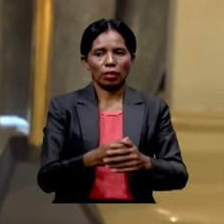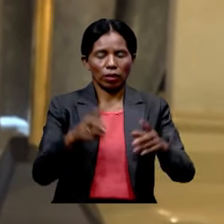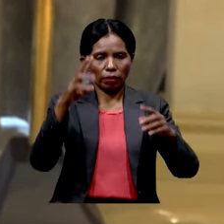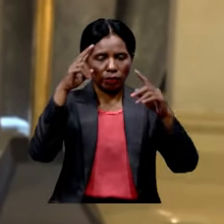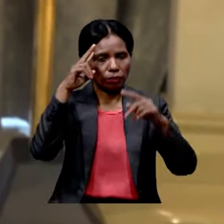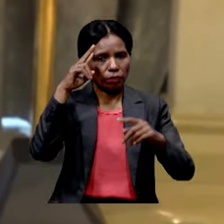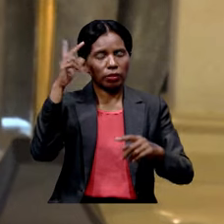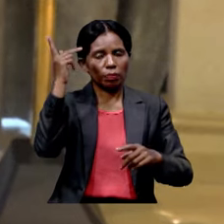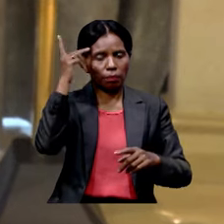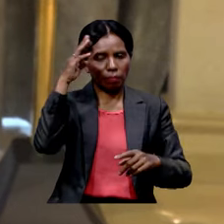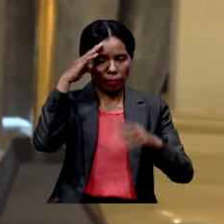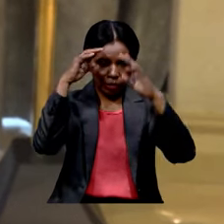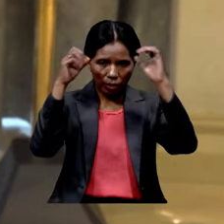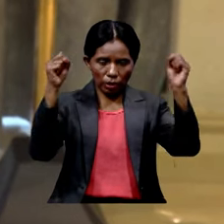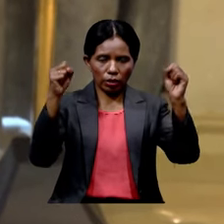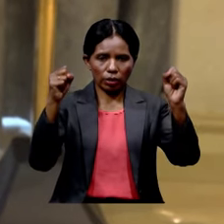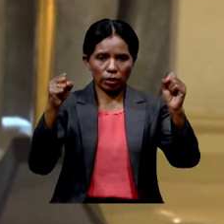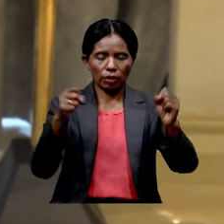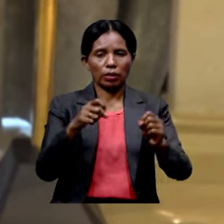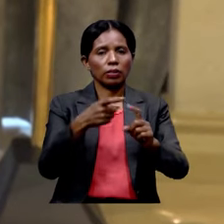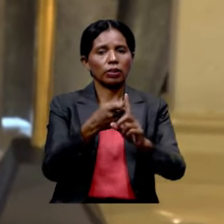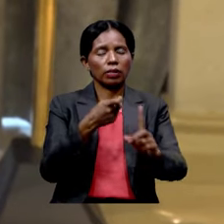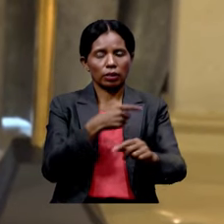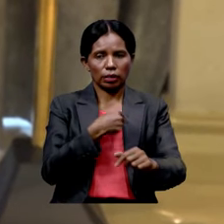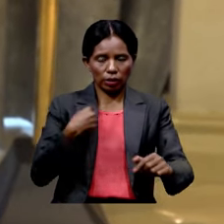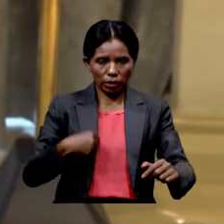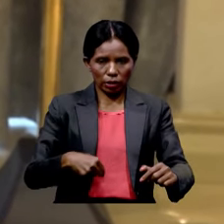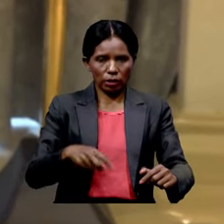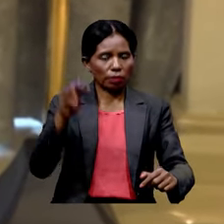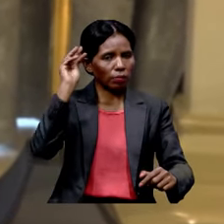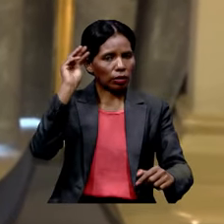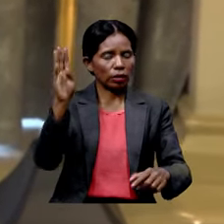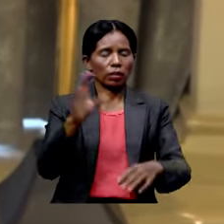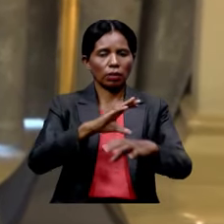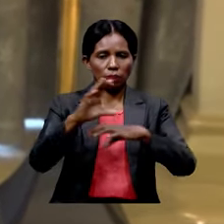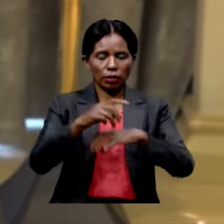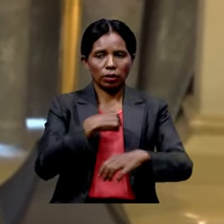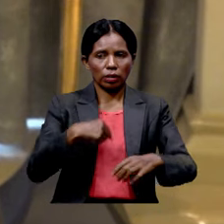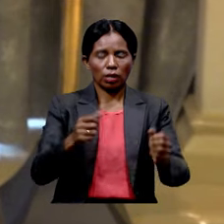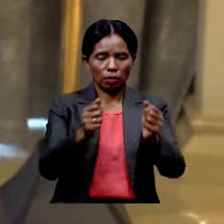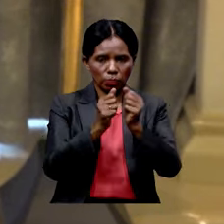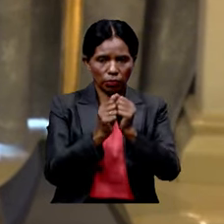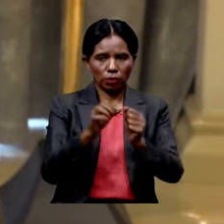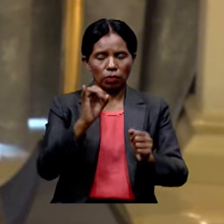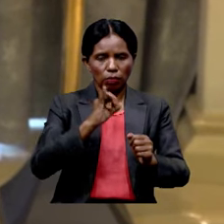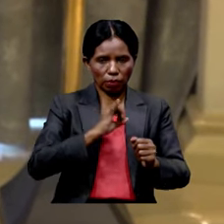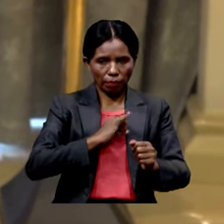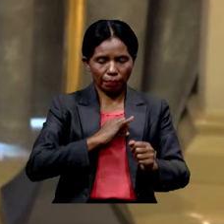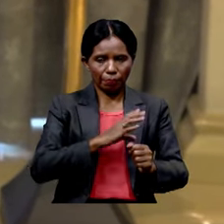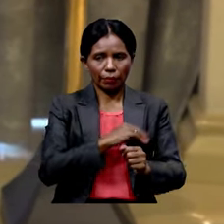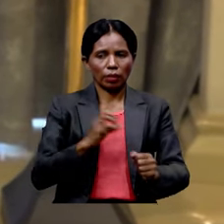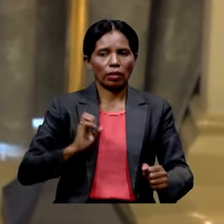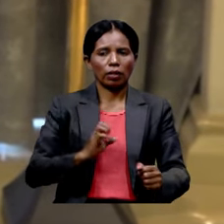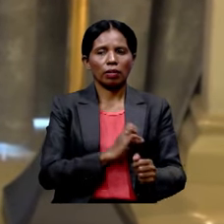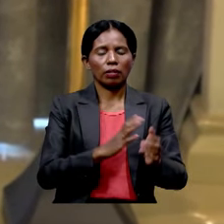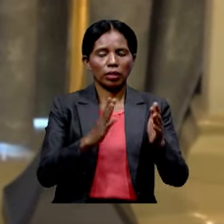vice-presidente da Assembleia China-Nia, no ministro comércio China-Nia, a moto co hao, senhor embaixador Itanian e